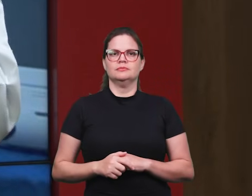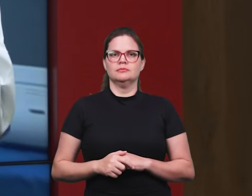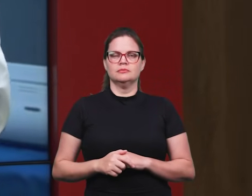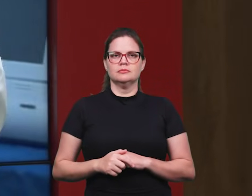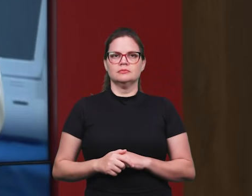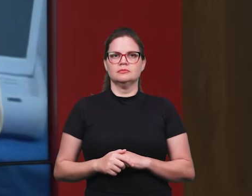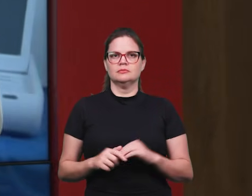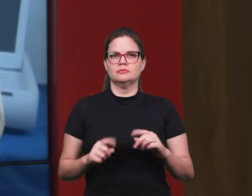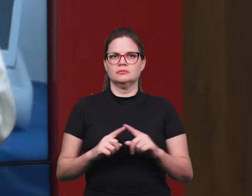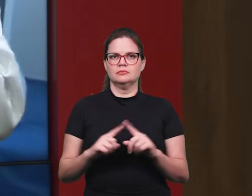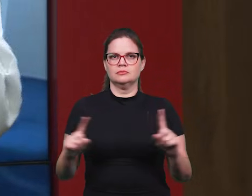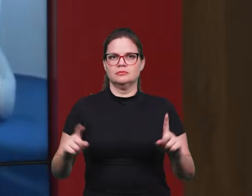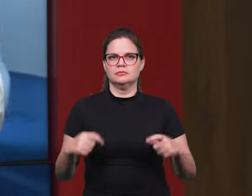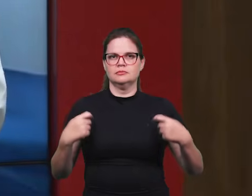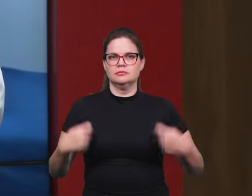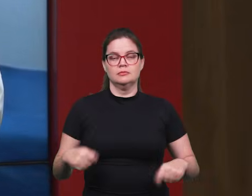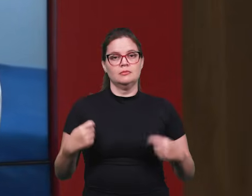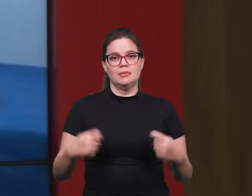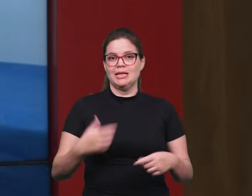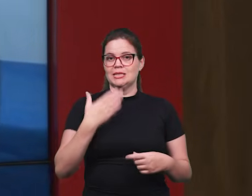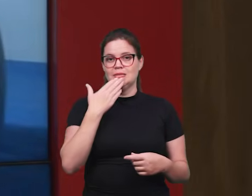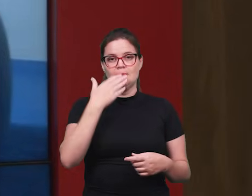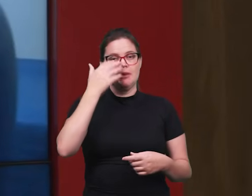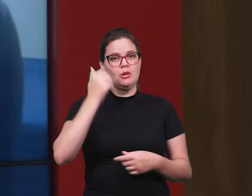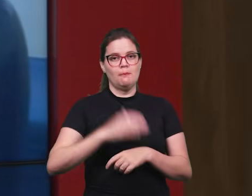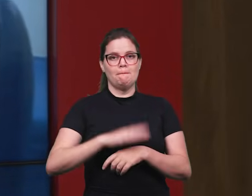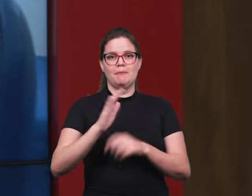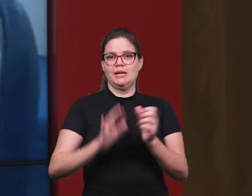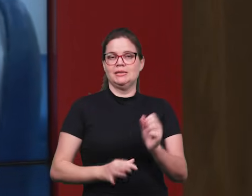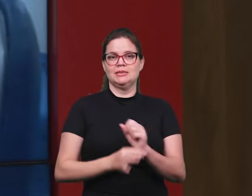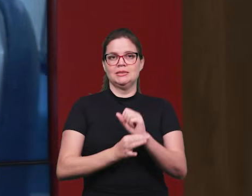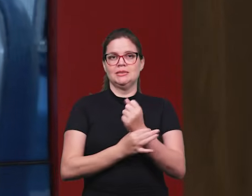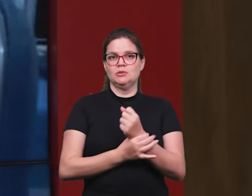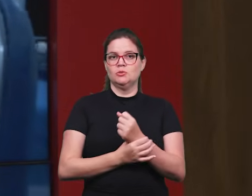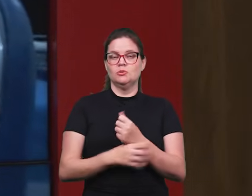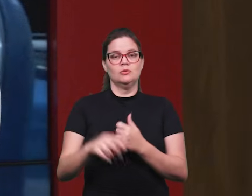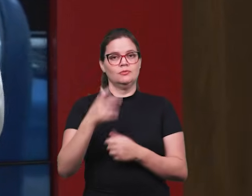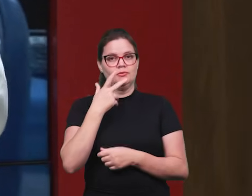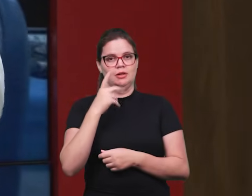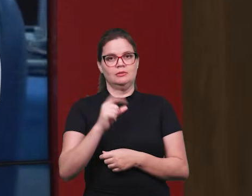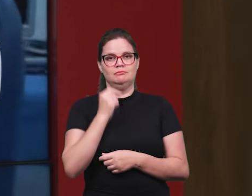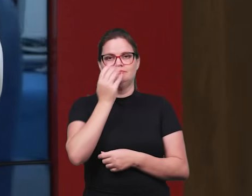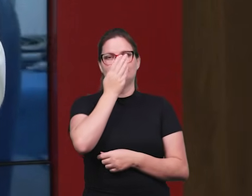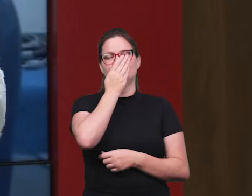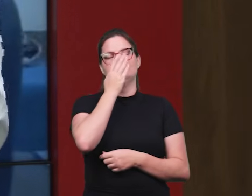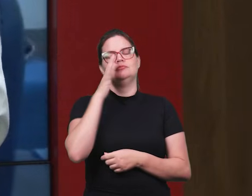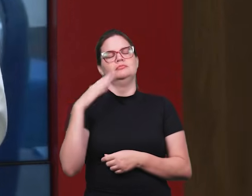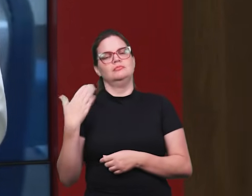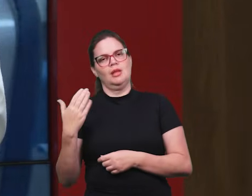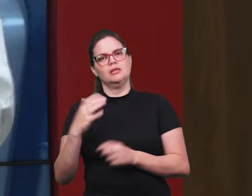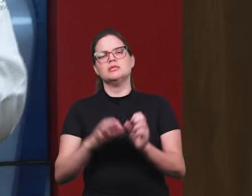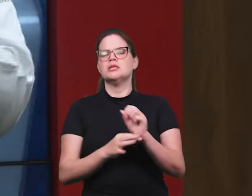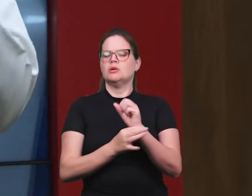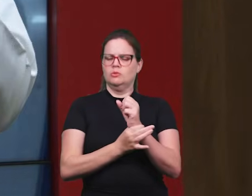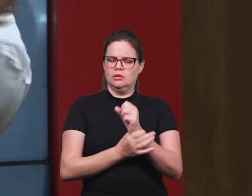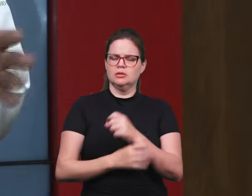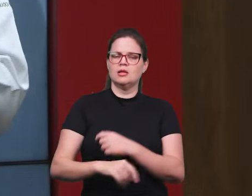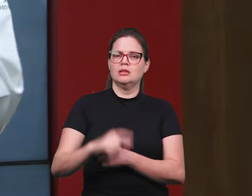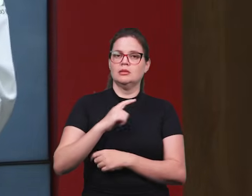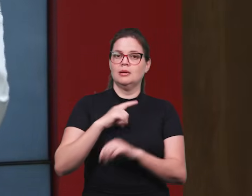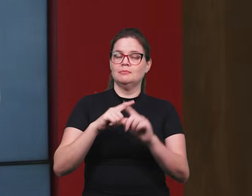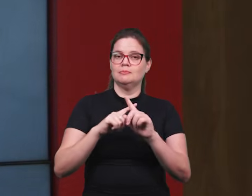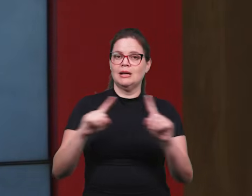assim, se torna muito mais seguro. Então, o que eu tenho que falar? Anestesia hoje é muito seguro desde que